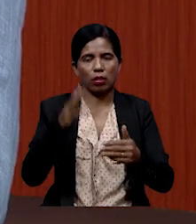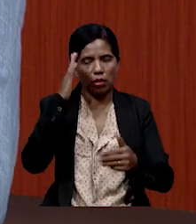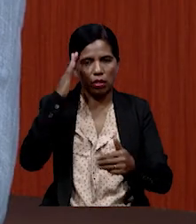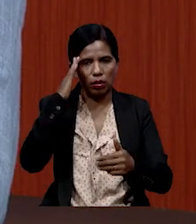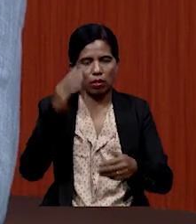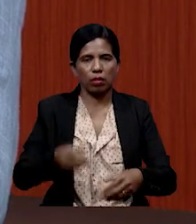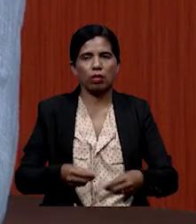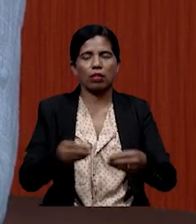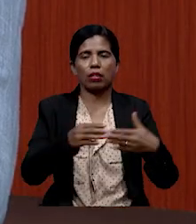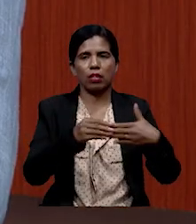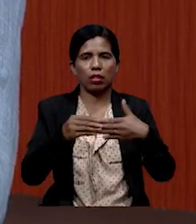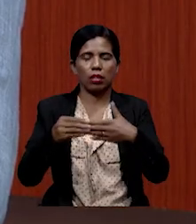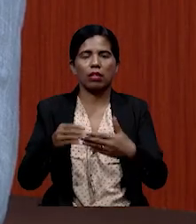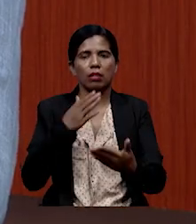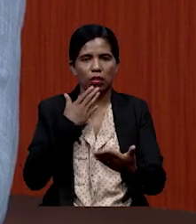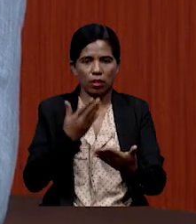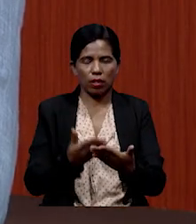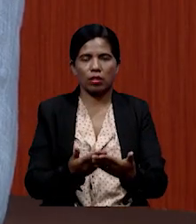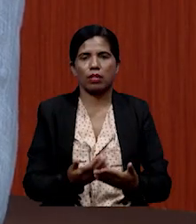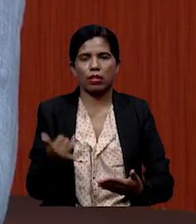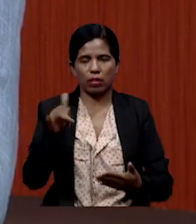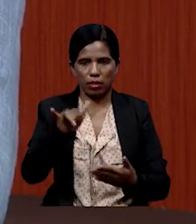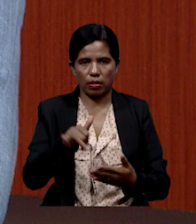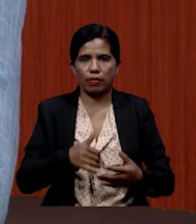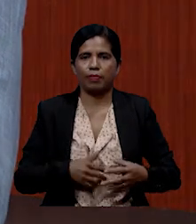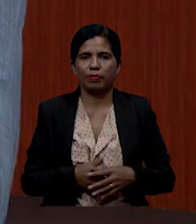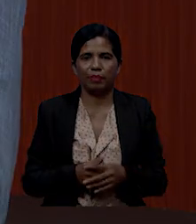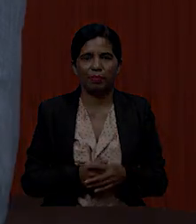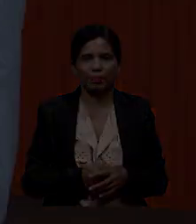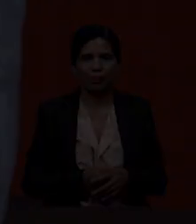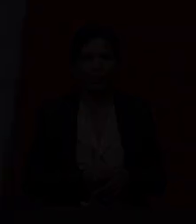valoriza liderança Sira. Leopoldina de Carvalho, bem-vinda Simenes, Ziemen.